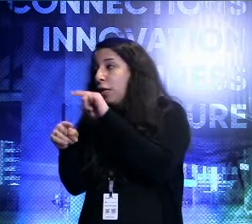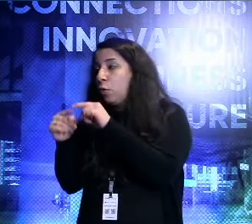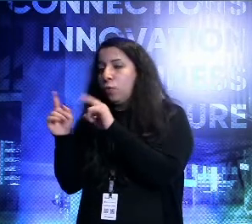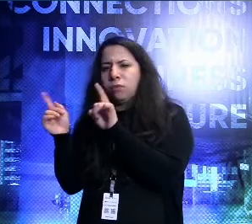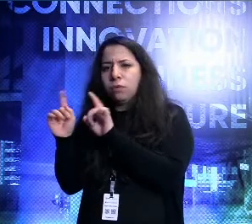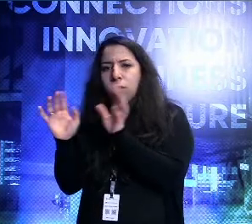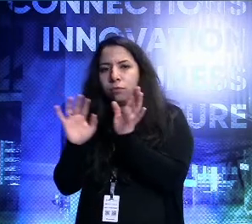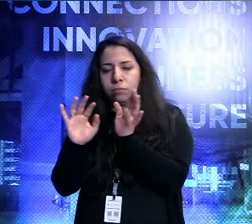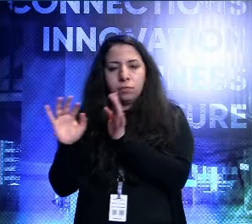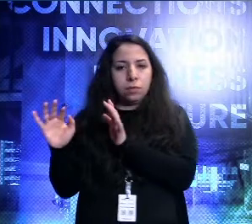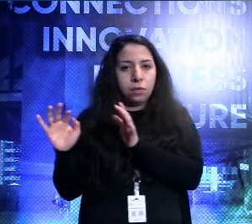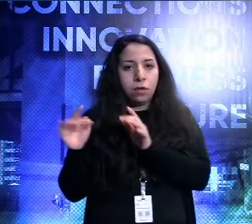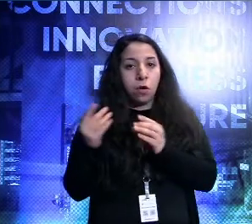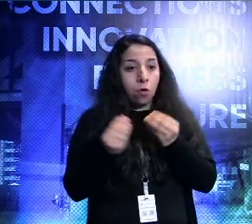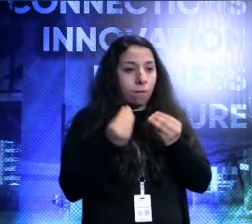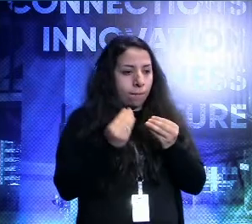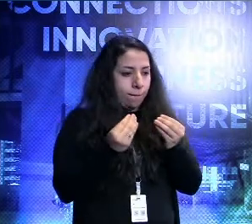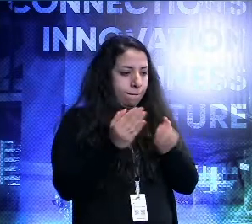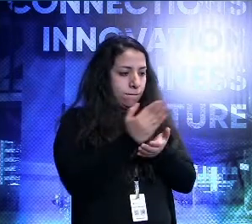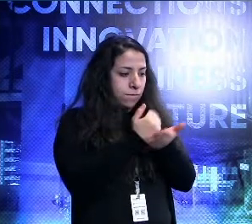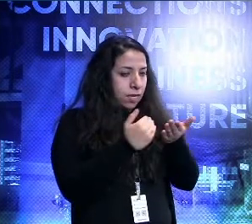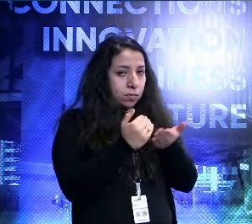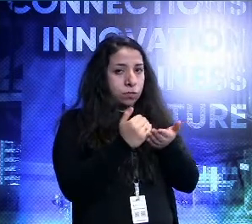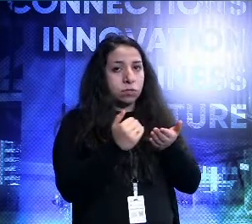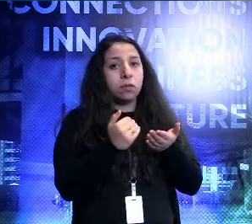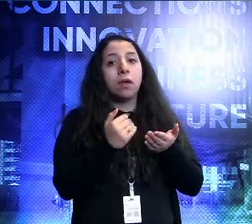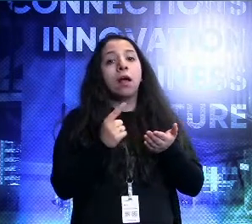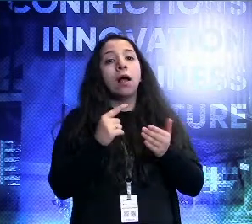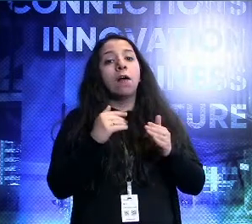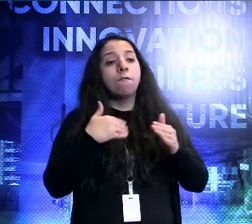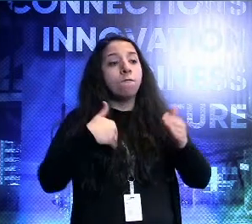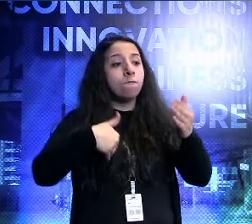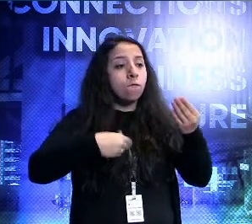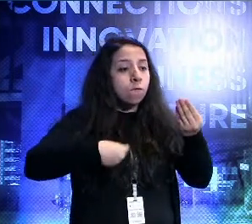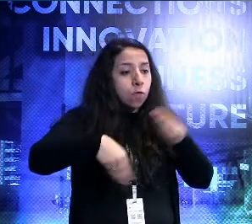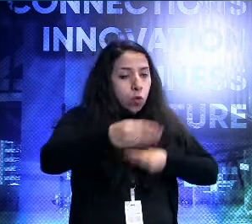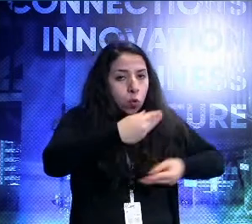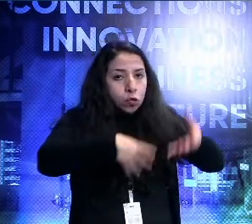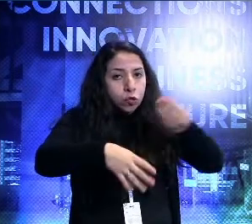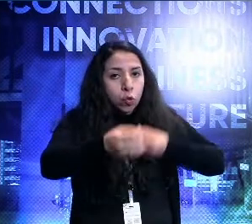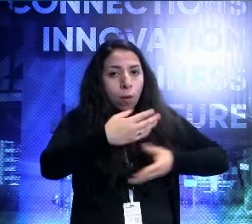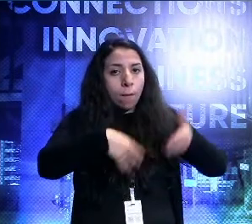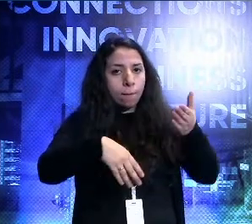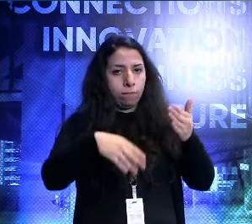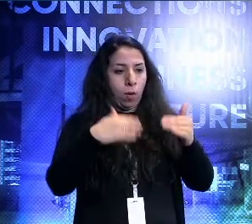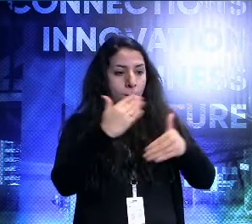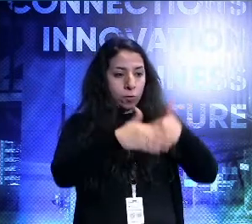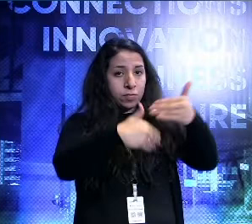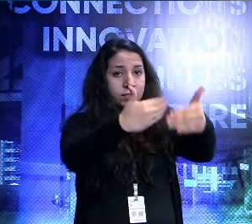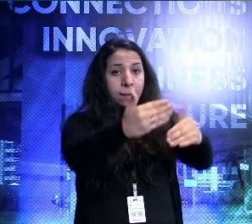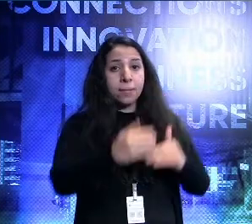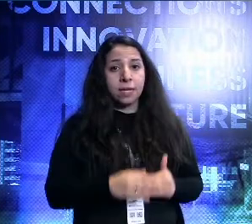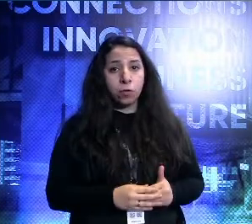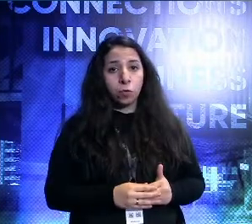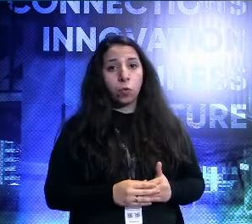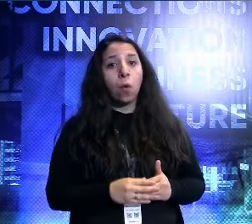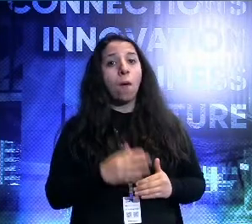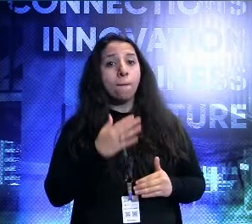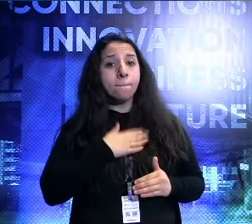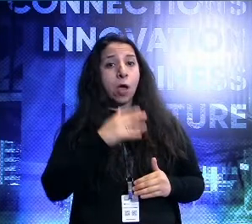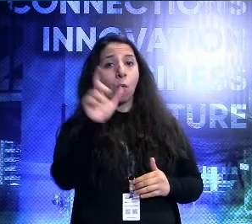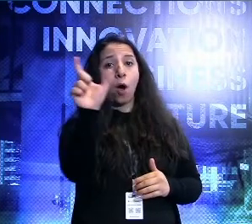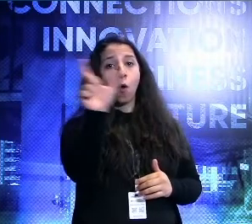fluxo de dados, né? Eu estou preocupado com o fluxo de processamento ali, com o meu algoritmo.